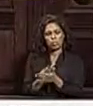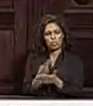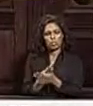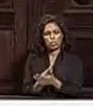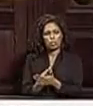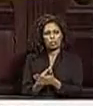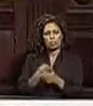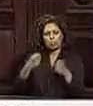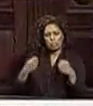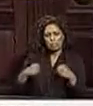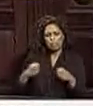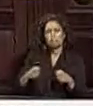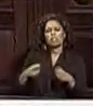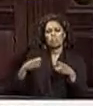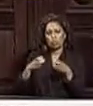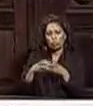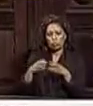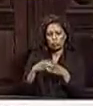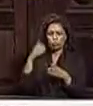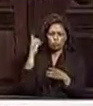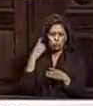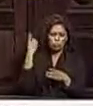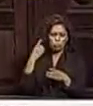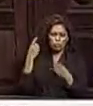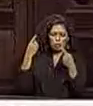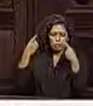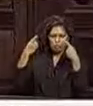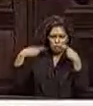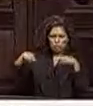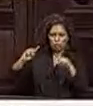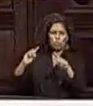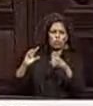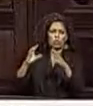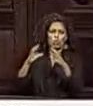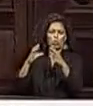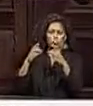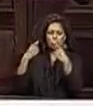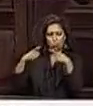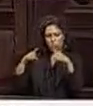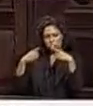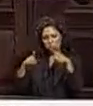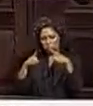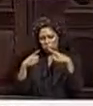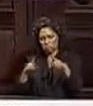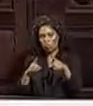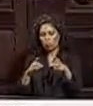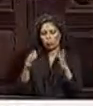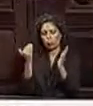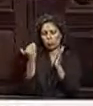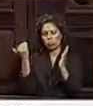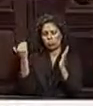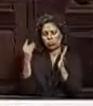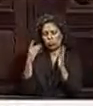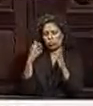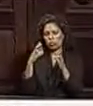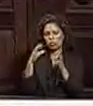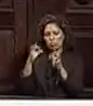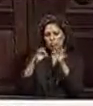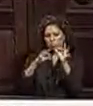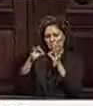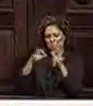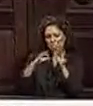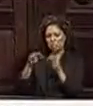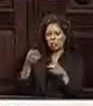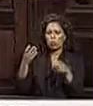nós devemos ser contra exatamente qualquer propósito de incentivo fiscal, principalmente dado para petroleiras,